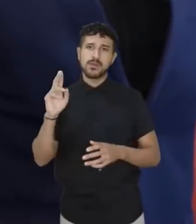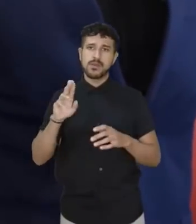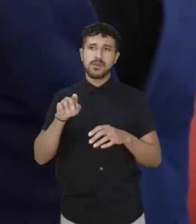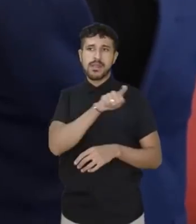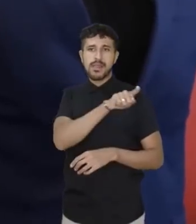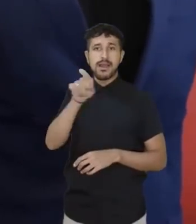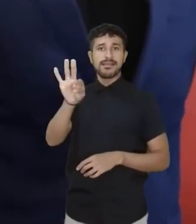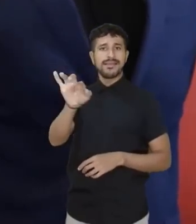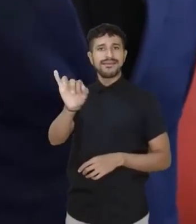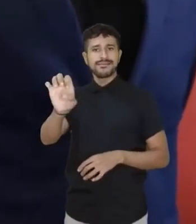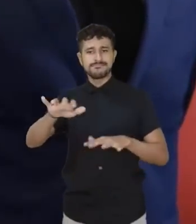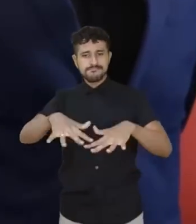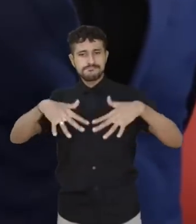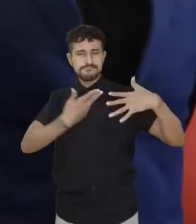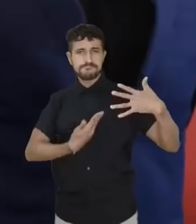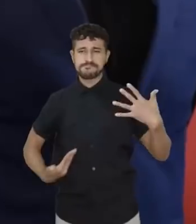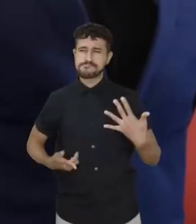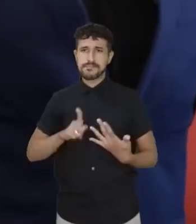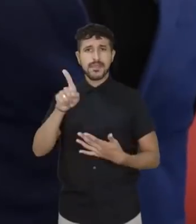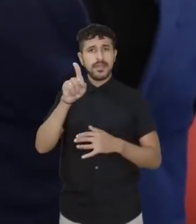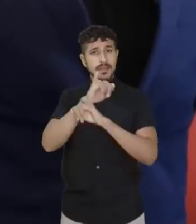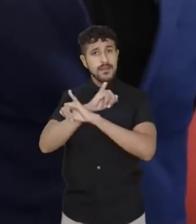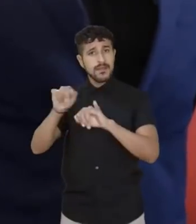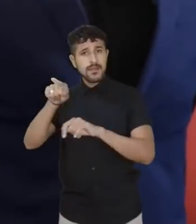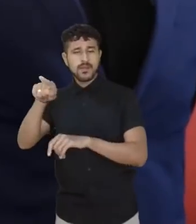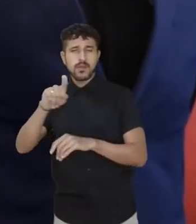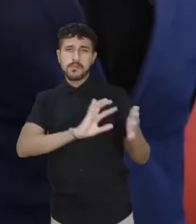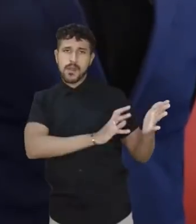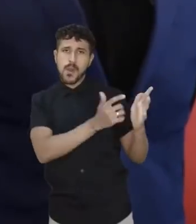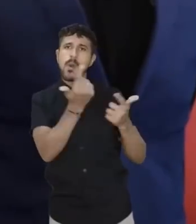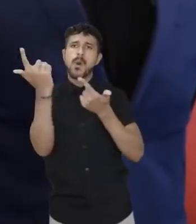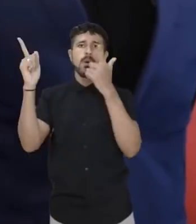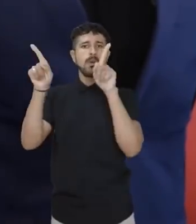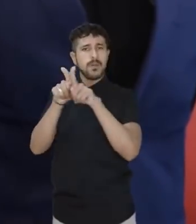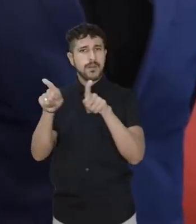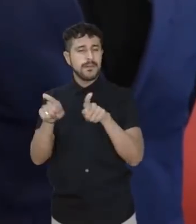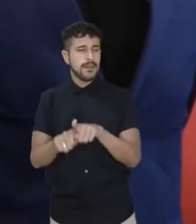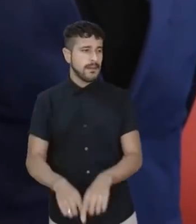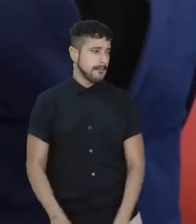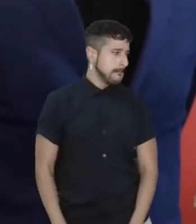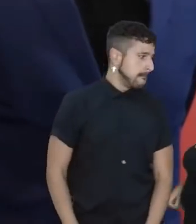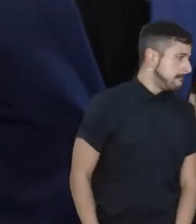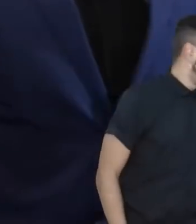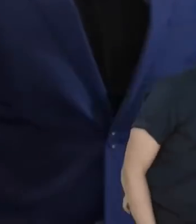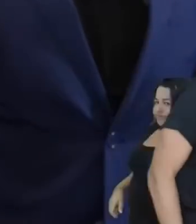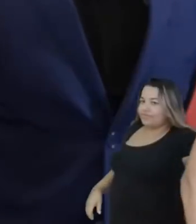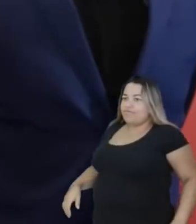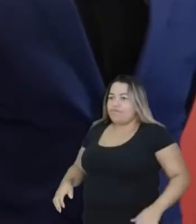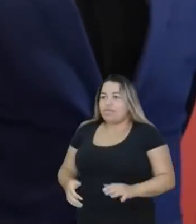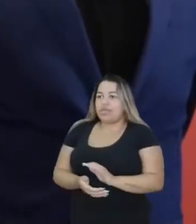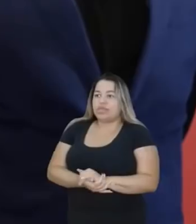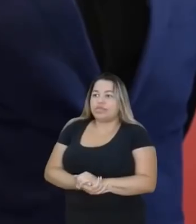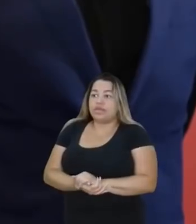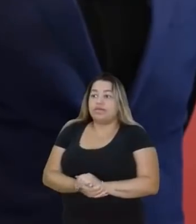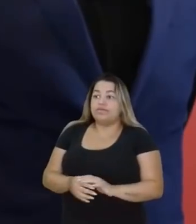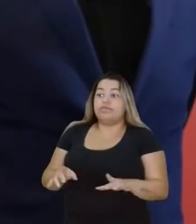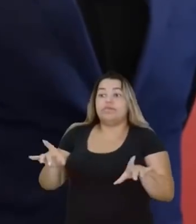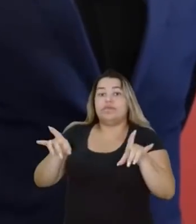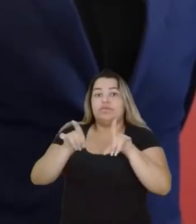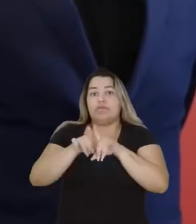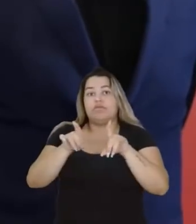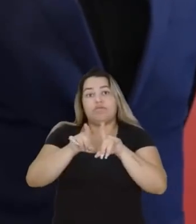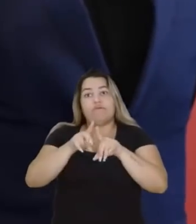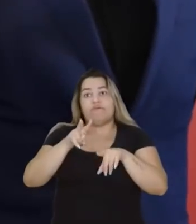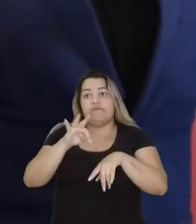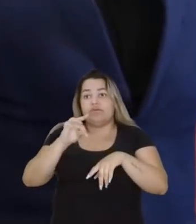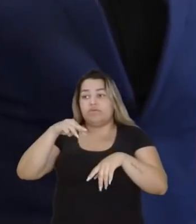e ir lá levar, não só esses partidos, outros partidos, né, que que também são vítimas de todo esse ataque